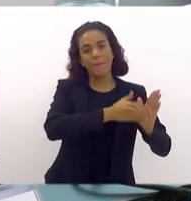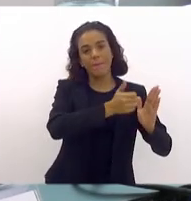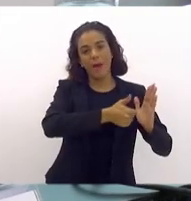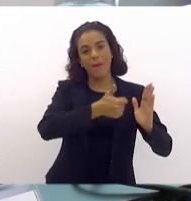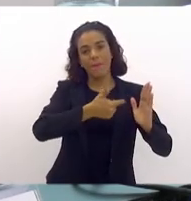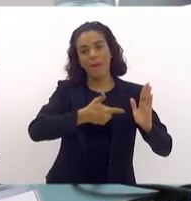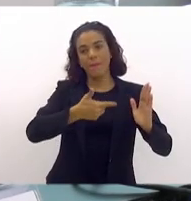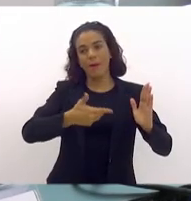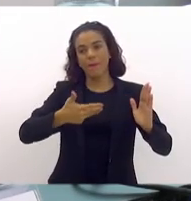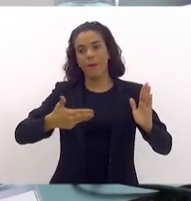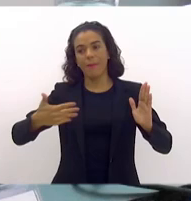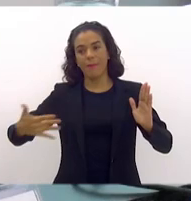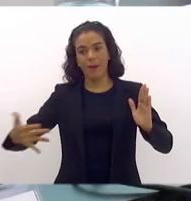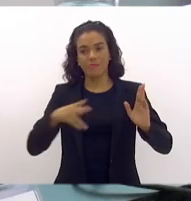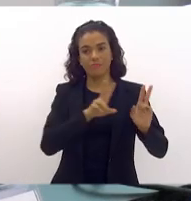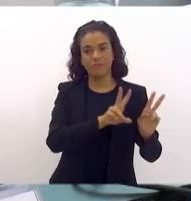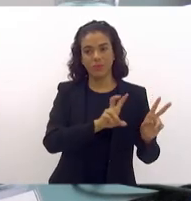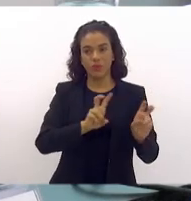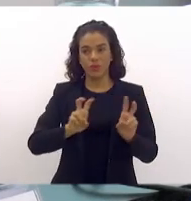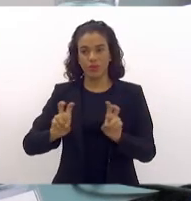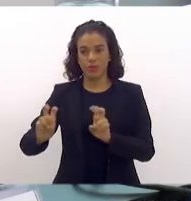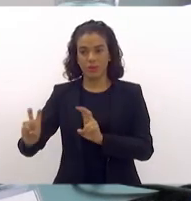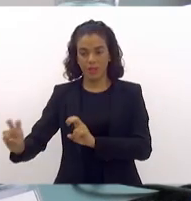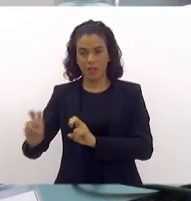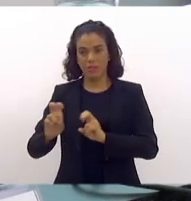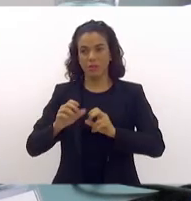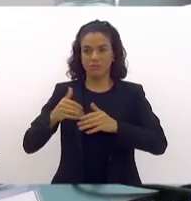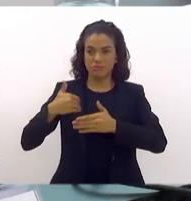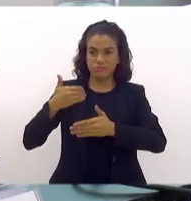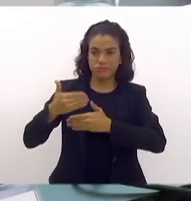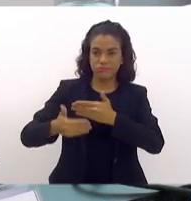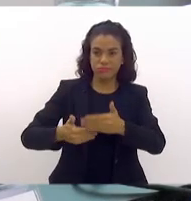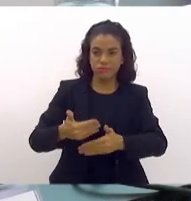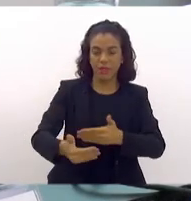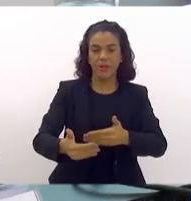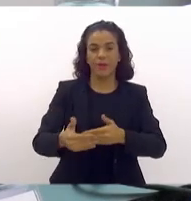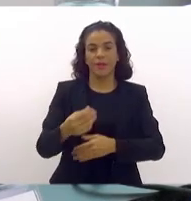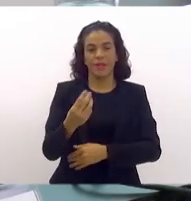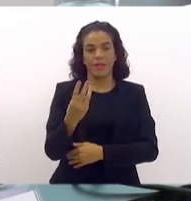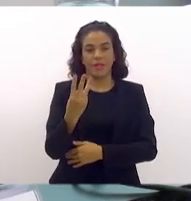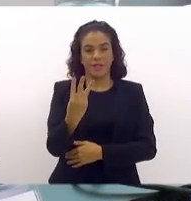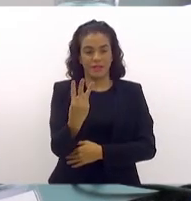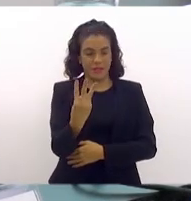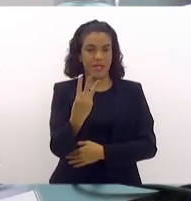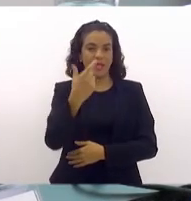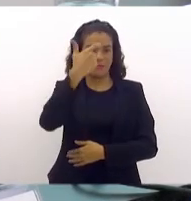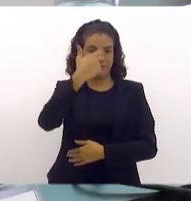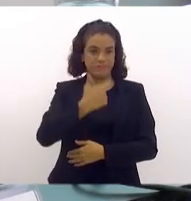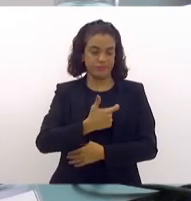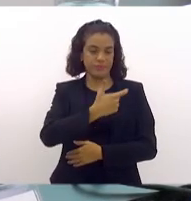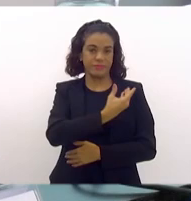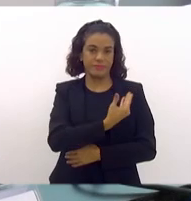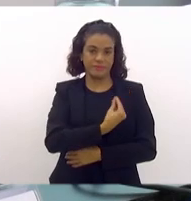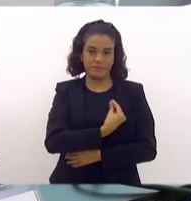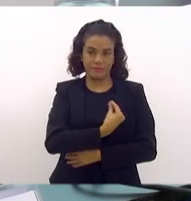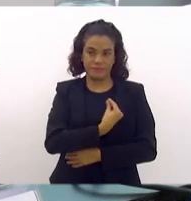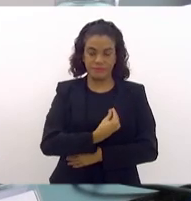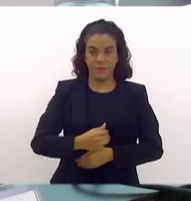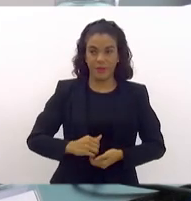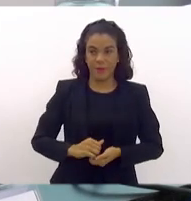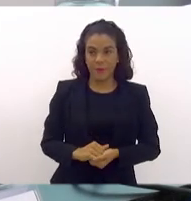de alguns temas que vêm ao longo das três últimas legislaturas sendo tratados nesta